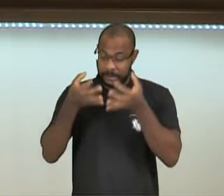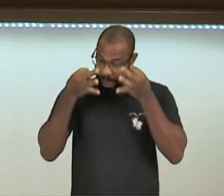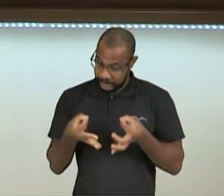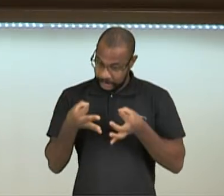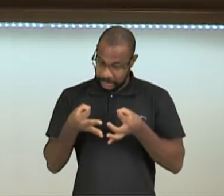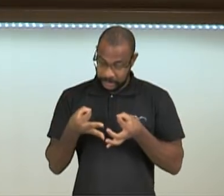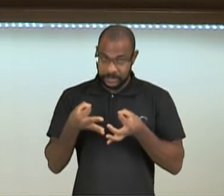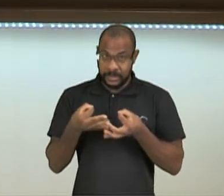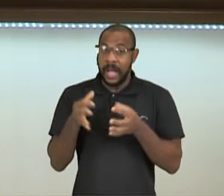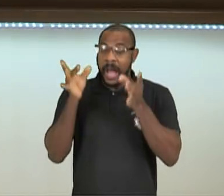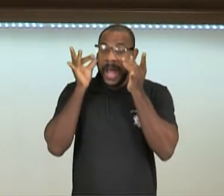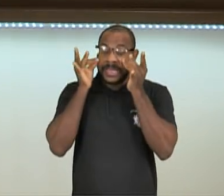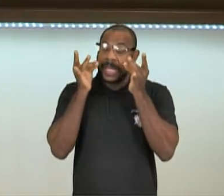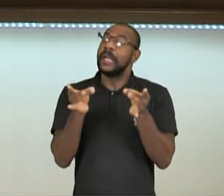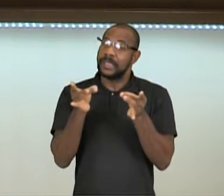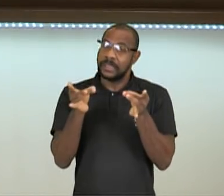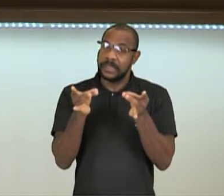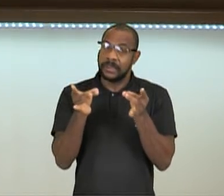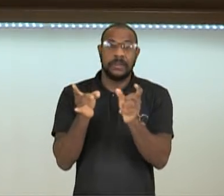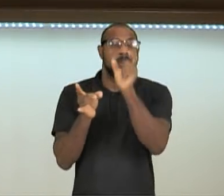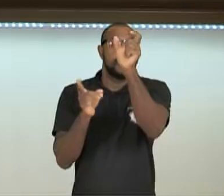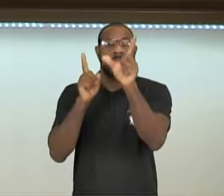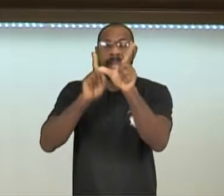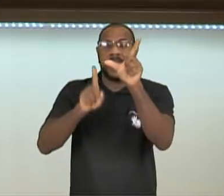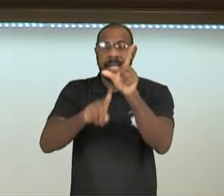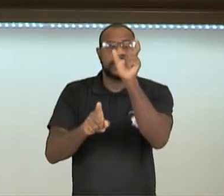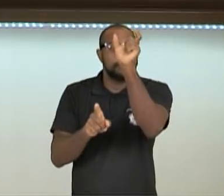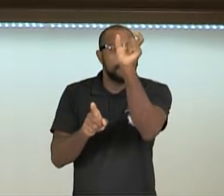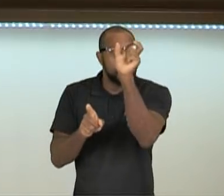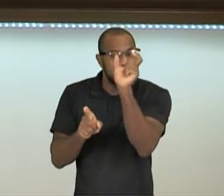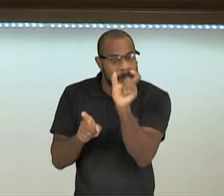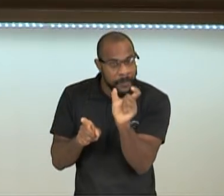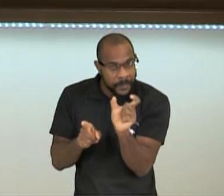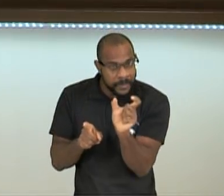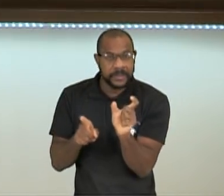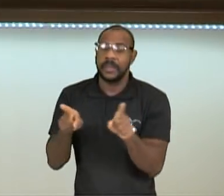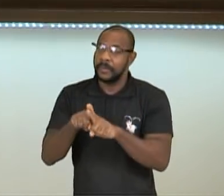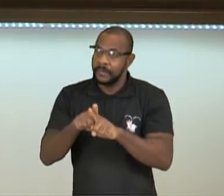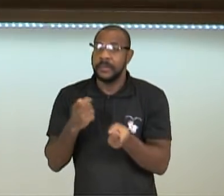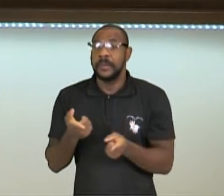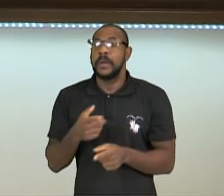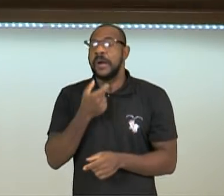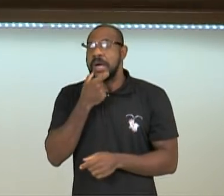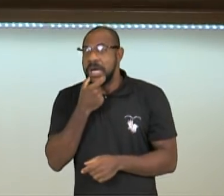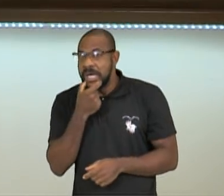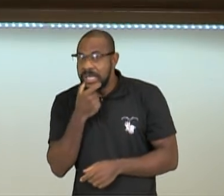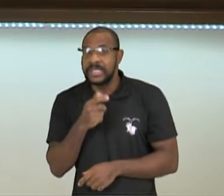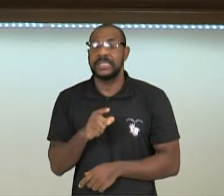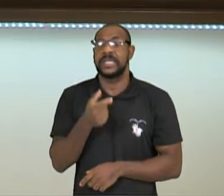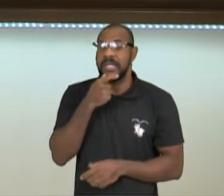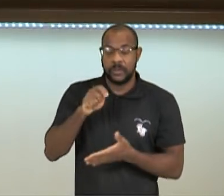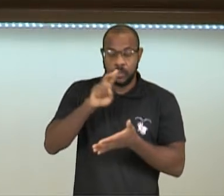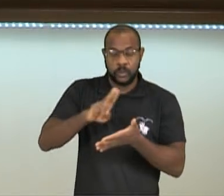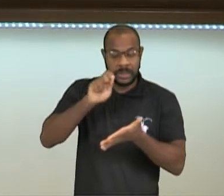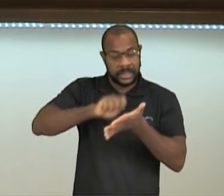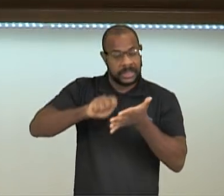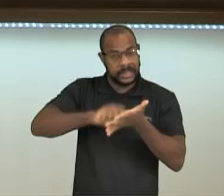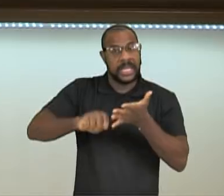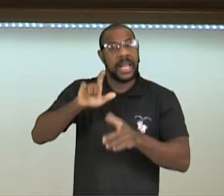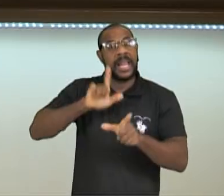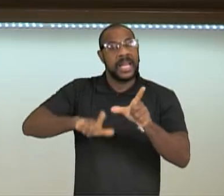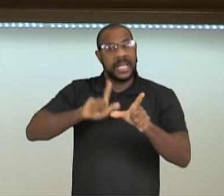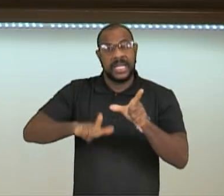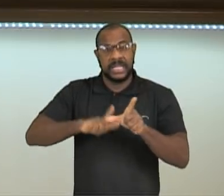direitinho, presta atenção em todas as letras, porque em inglês a gente usa letras que a gente não está acostumado na língua